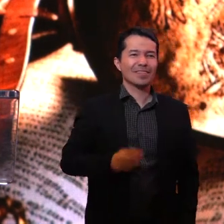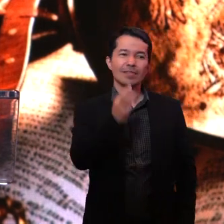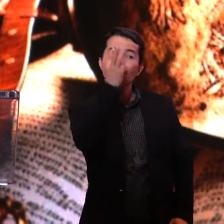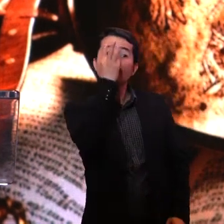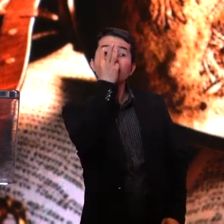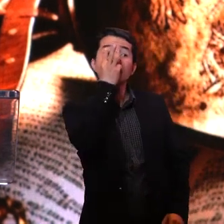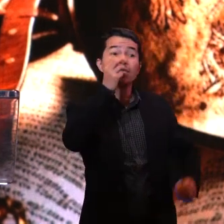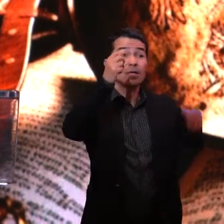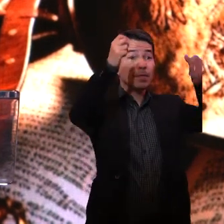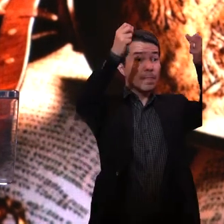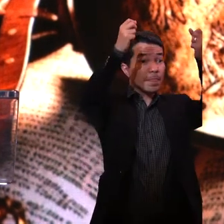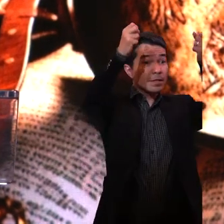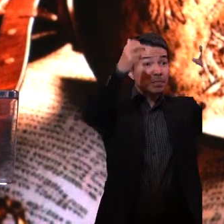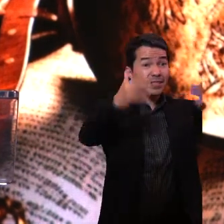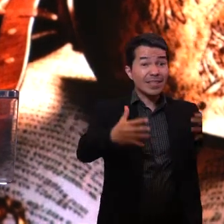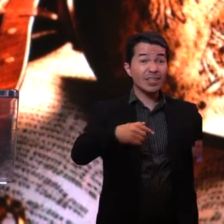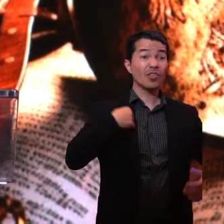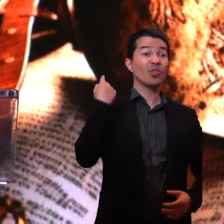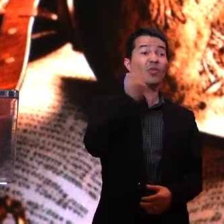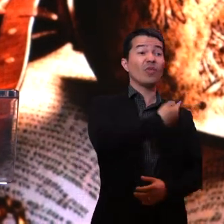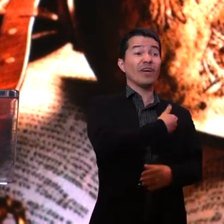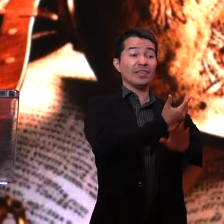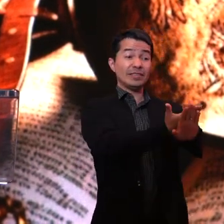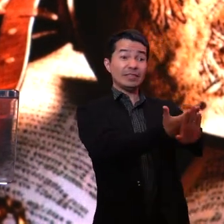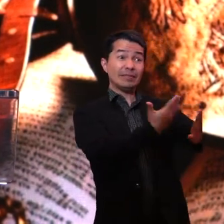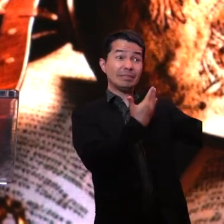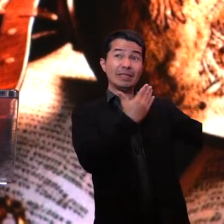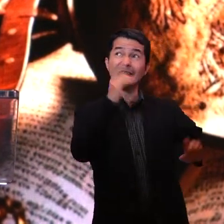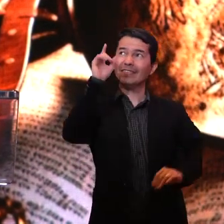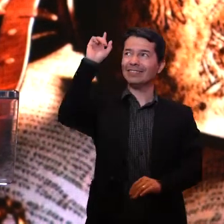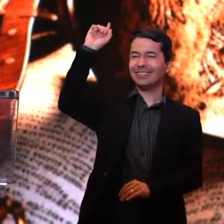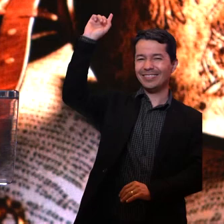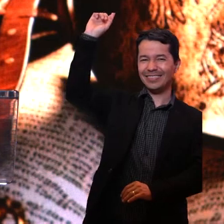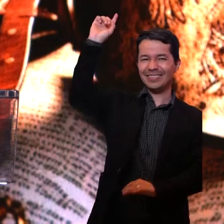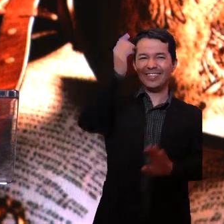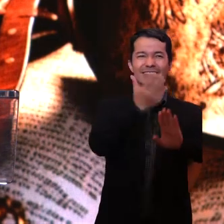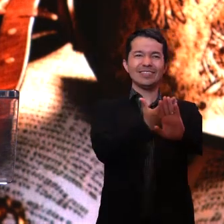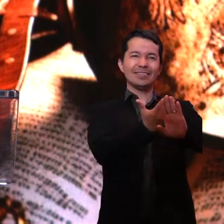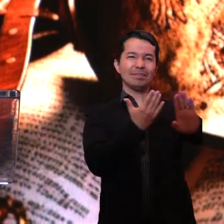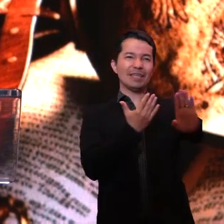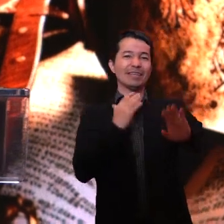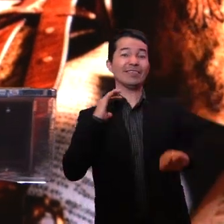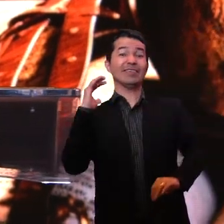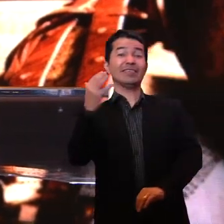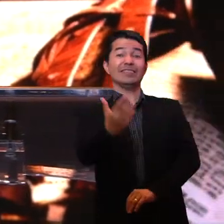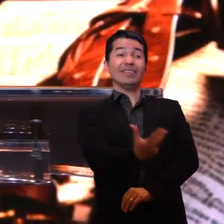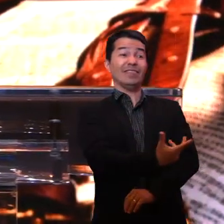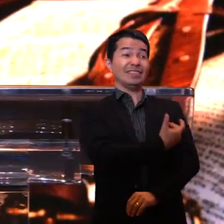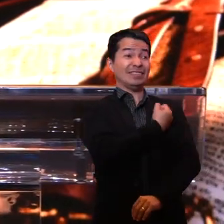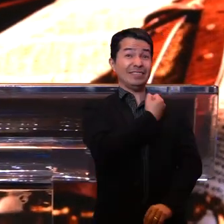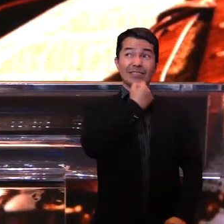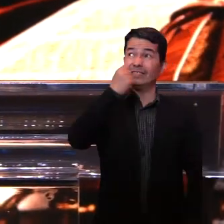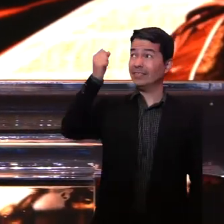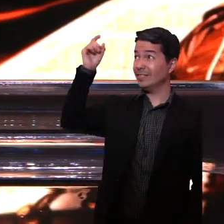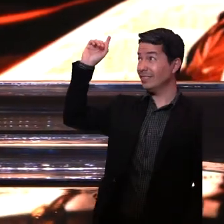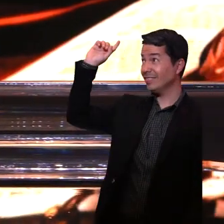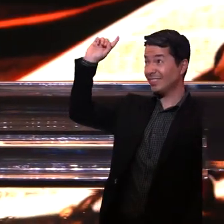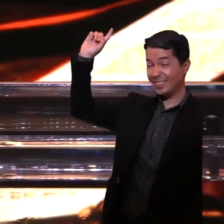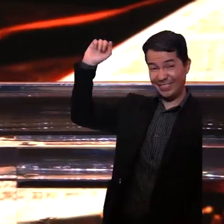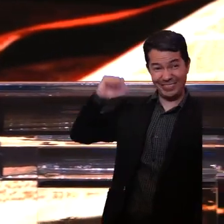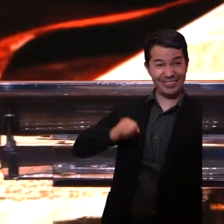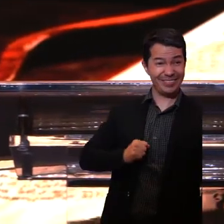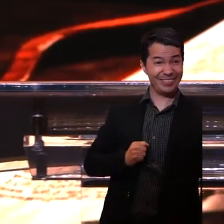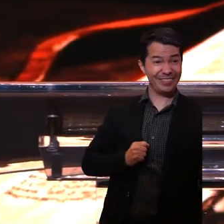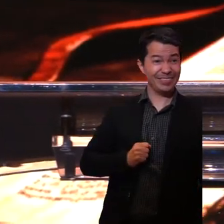sem Deus, ou sem a salvação de Deus. E ele começa, e ele vai trazer uma série